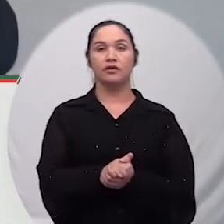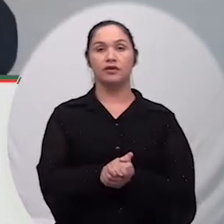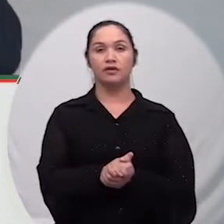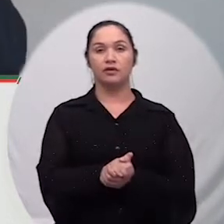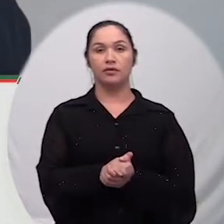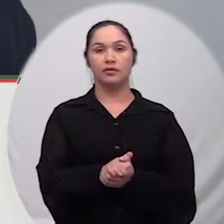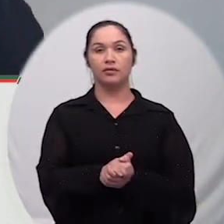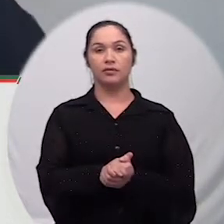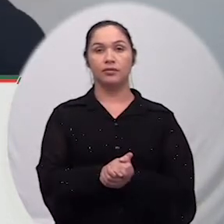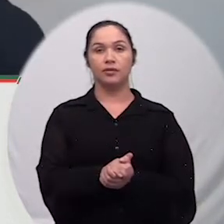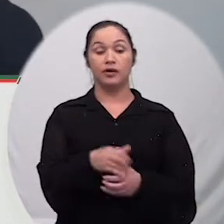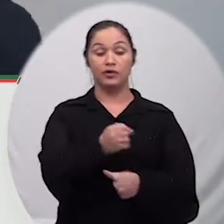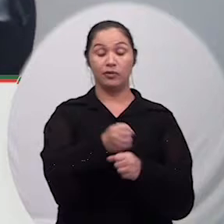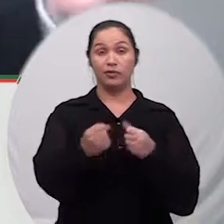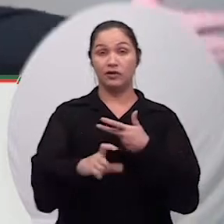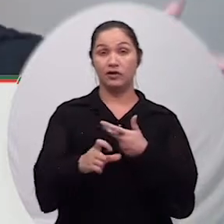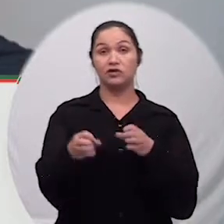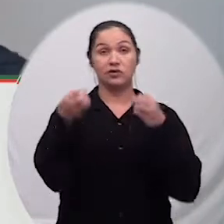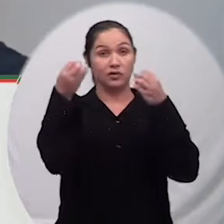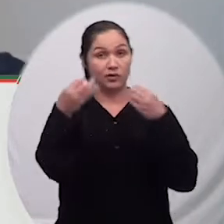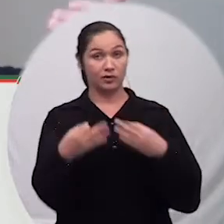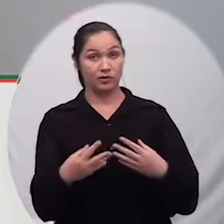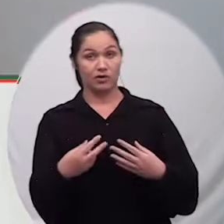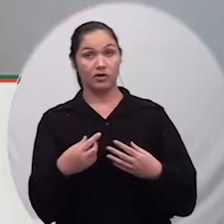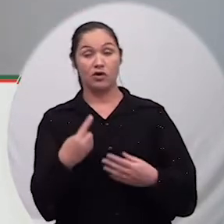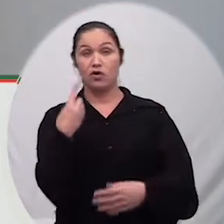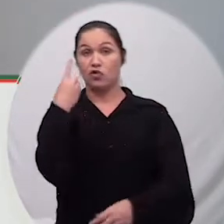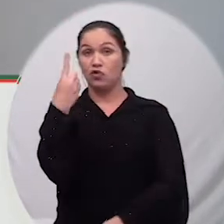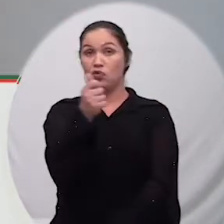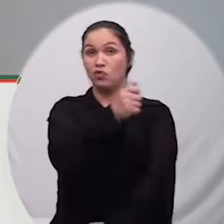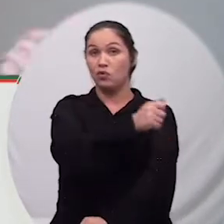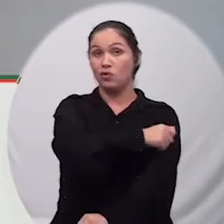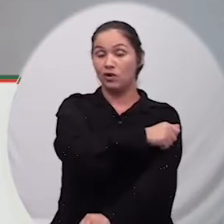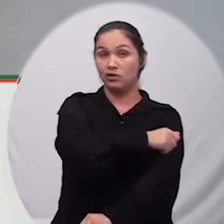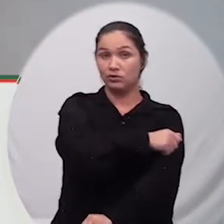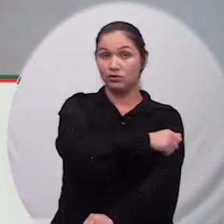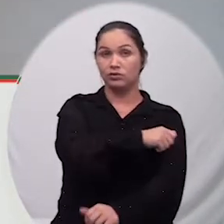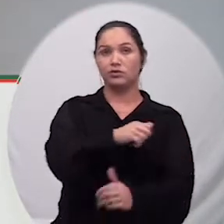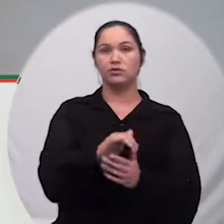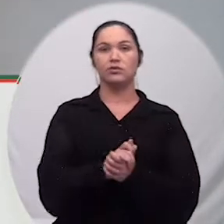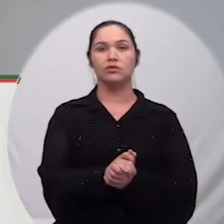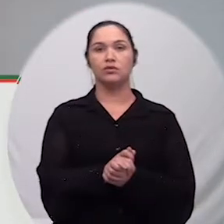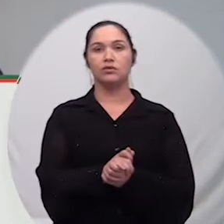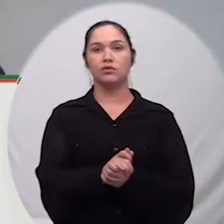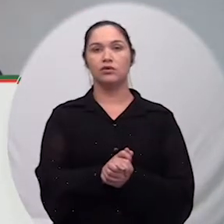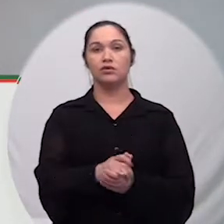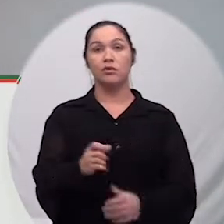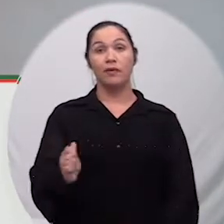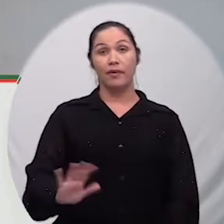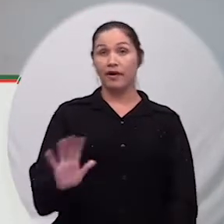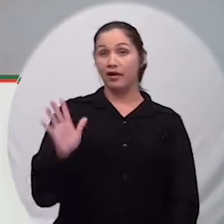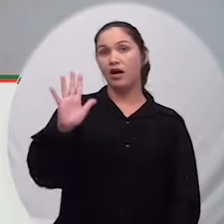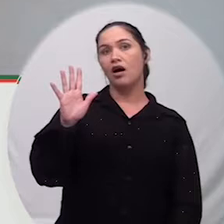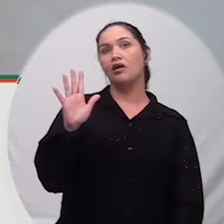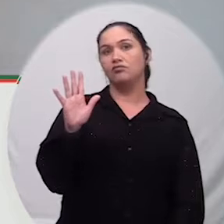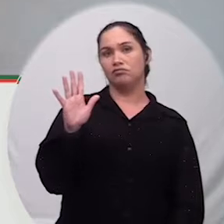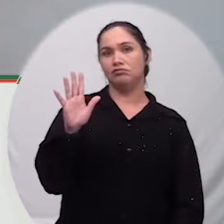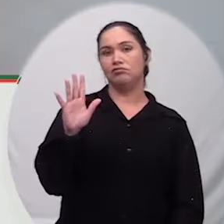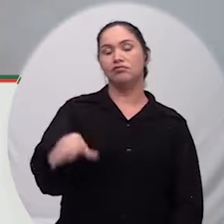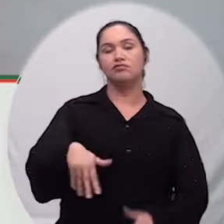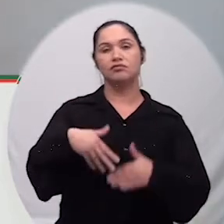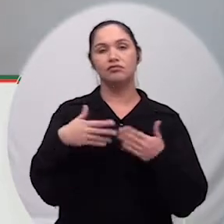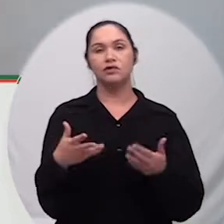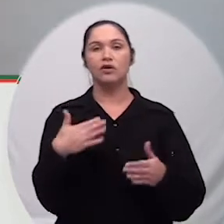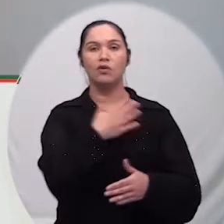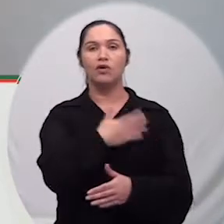aluno custava, às vezes, duas vezes mais do que o que é mandado, né? Então, nós queremos saber desse dinheiro, né, ver